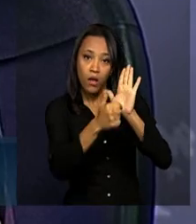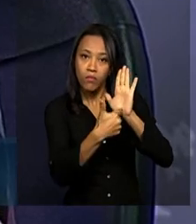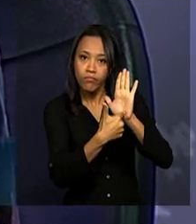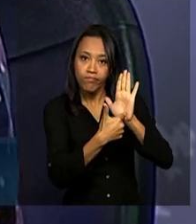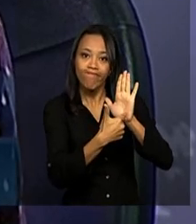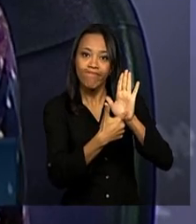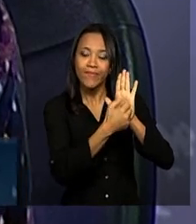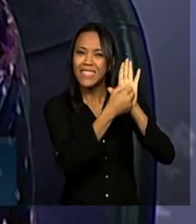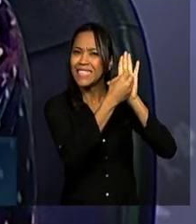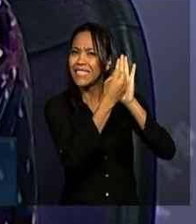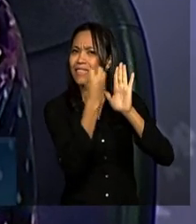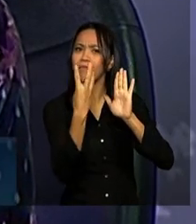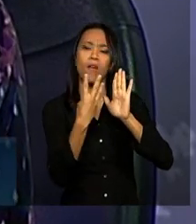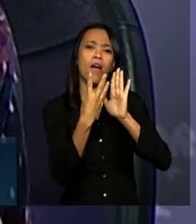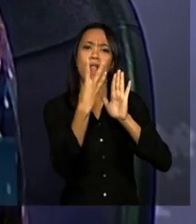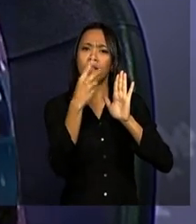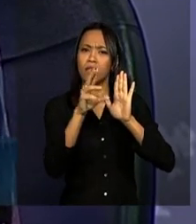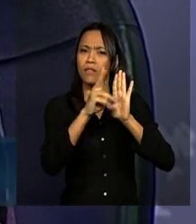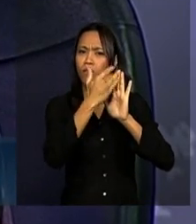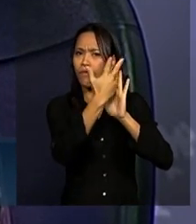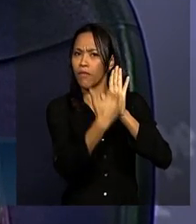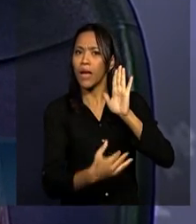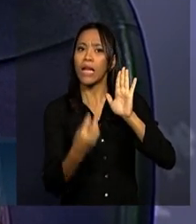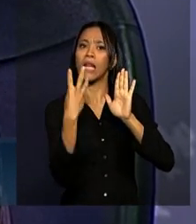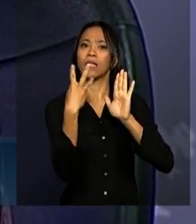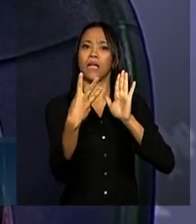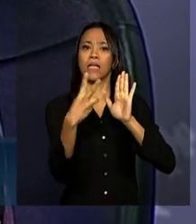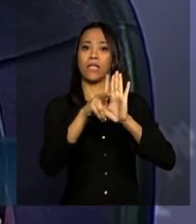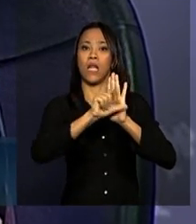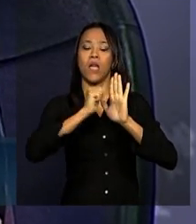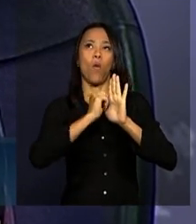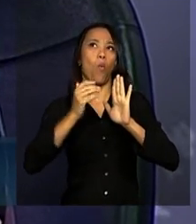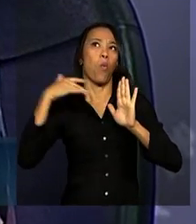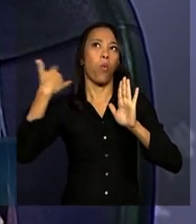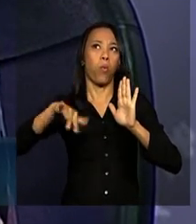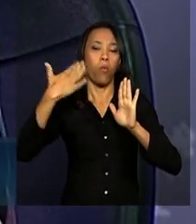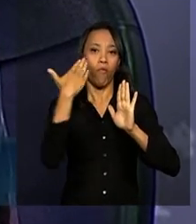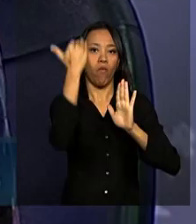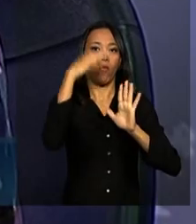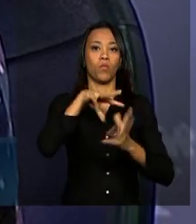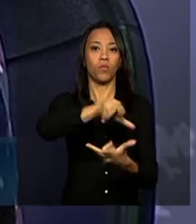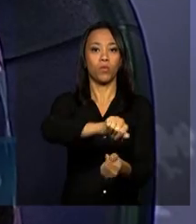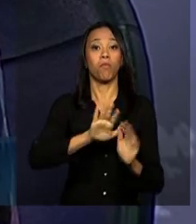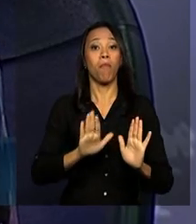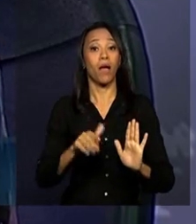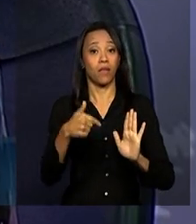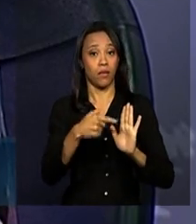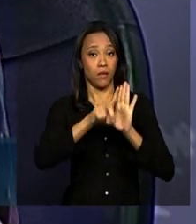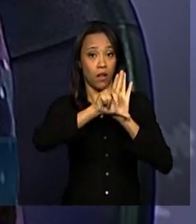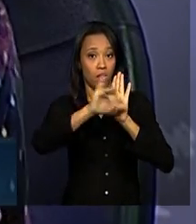das três mais avançadas do mundo. Mas ela